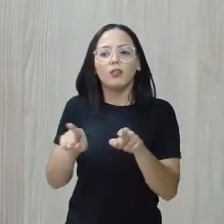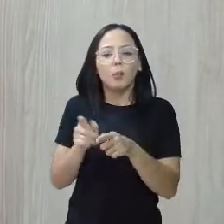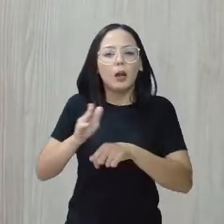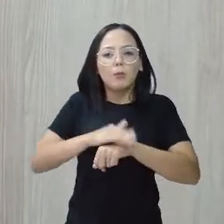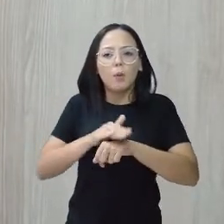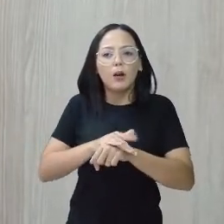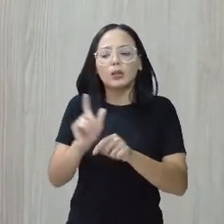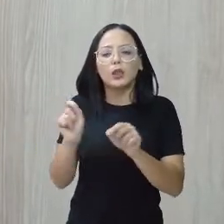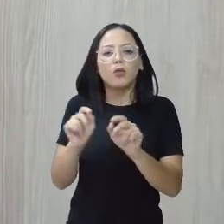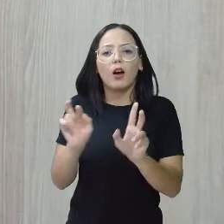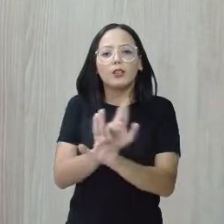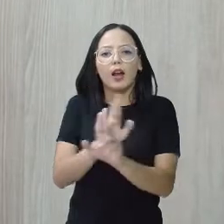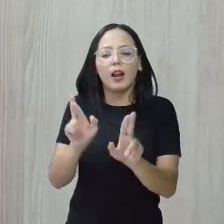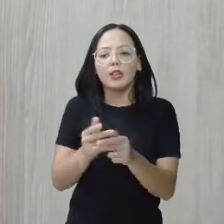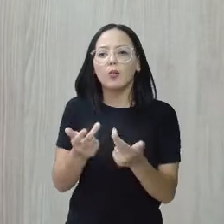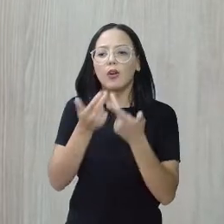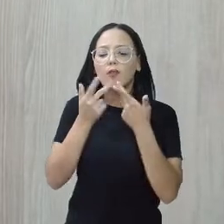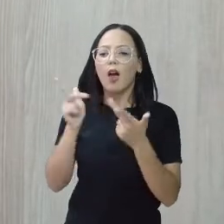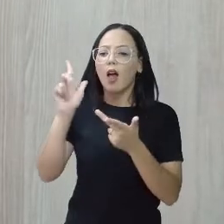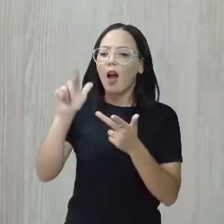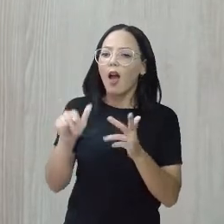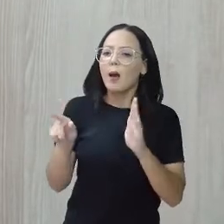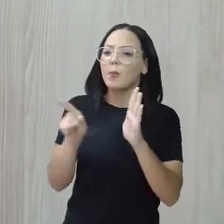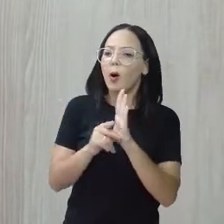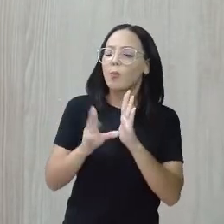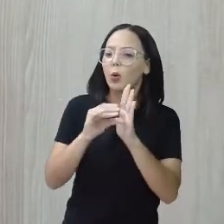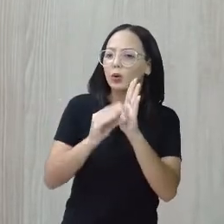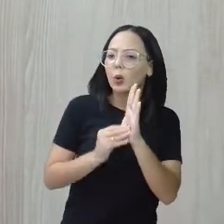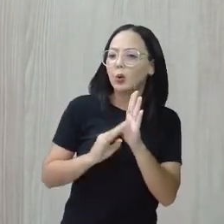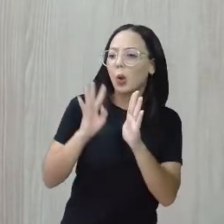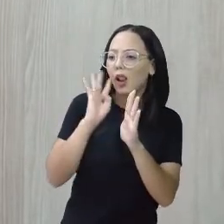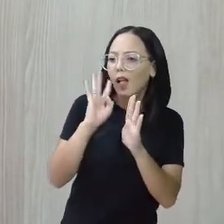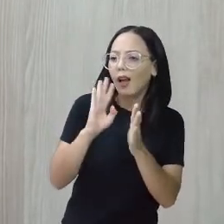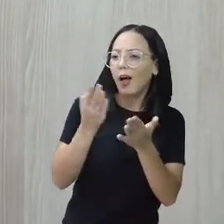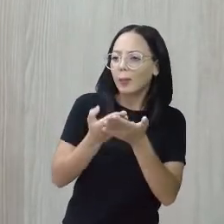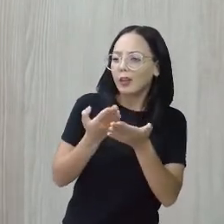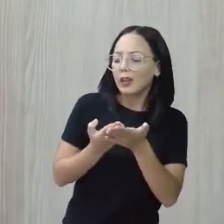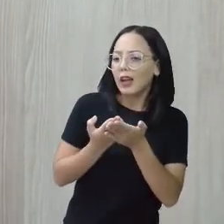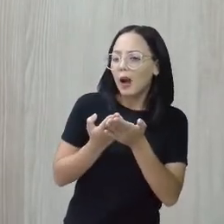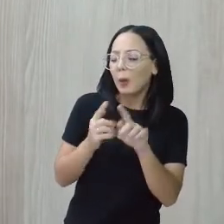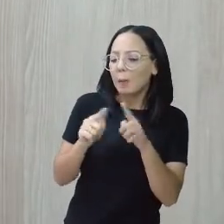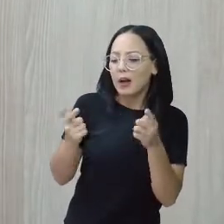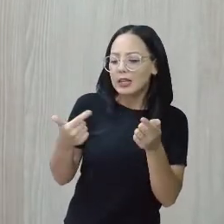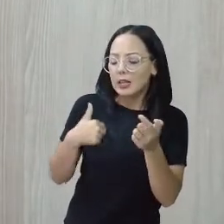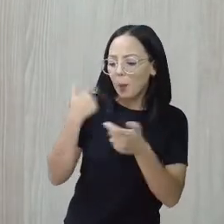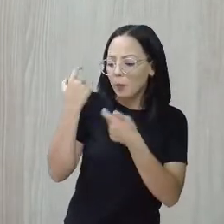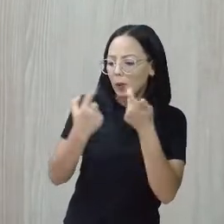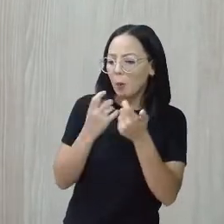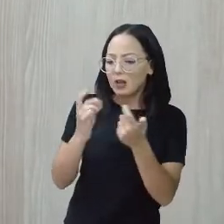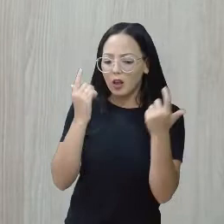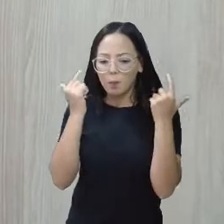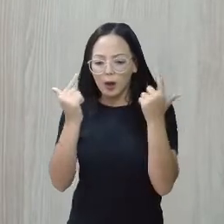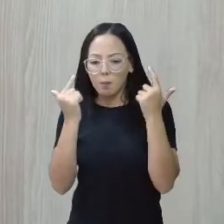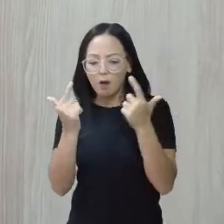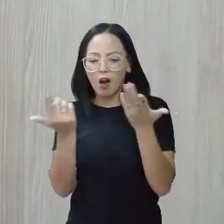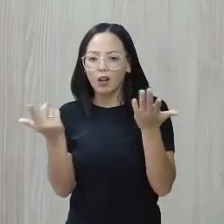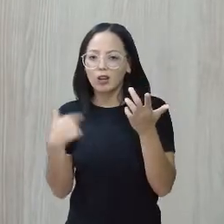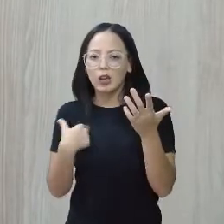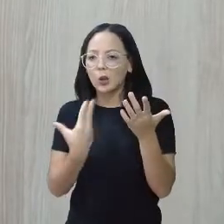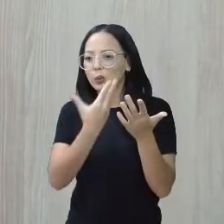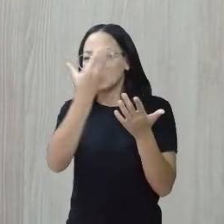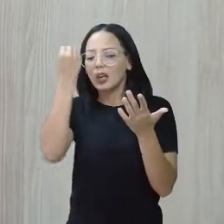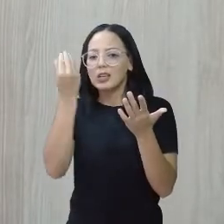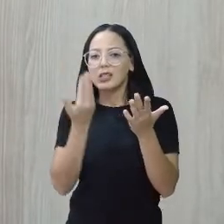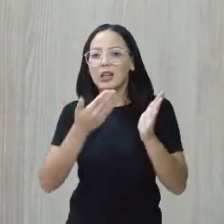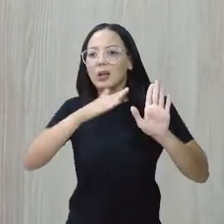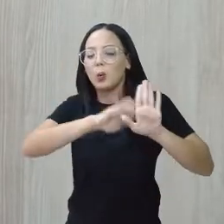relação de, poxa, isso aqui é um conteúdo massa de aula e tal, e eu nem tô aqui tão preocupado só em me divertir que eu tô